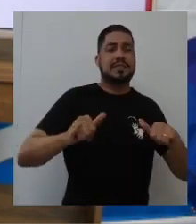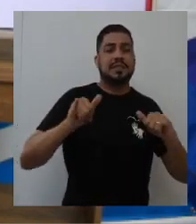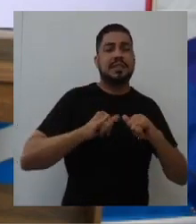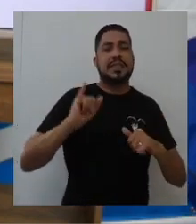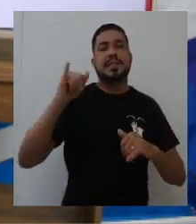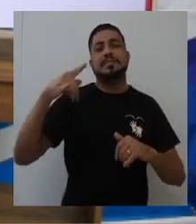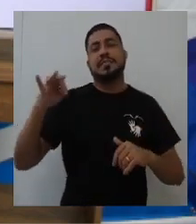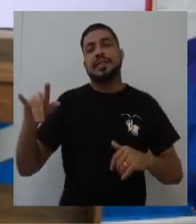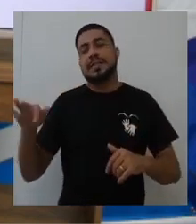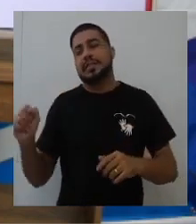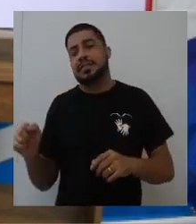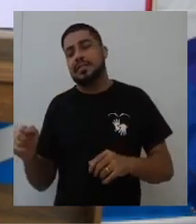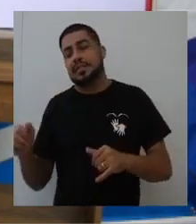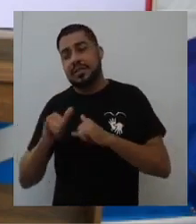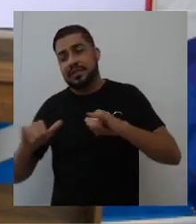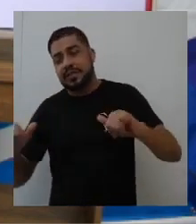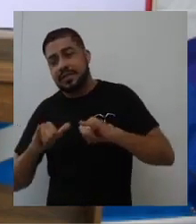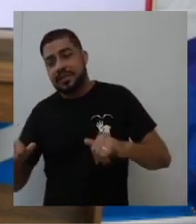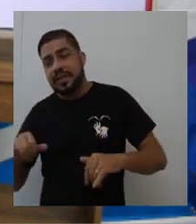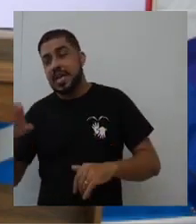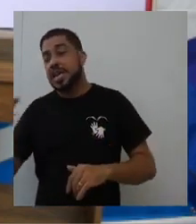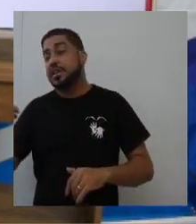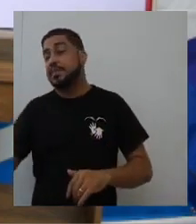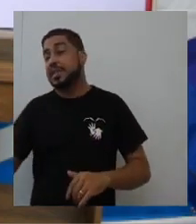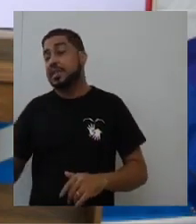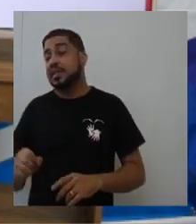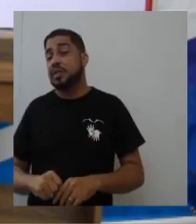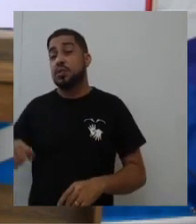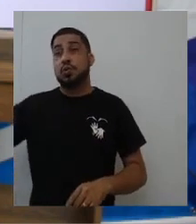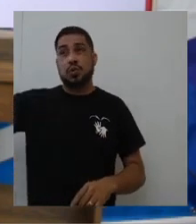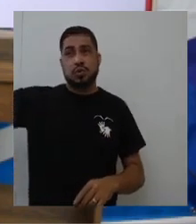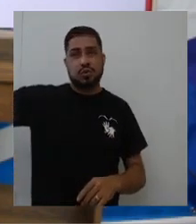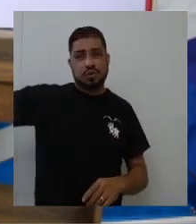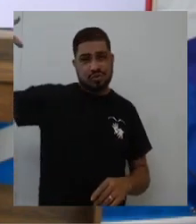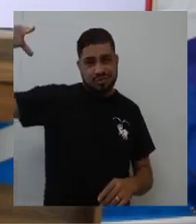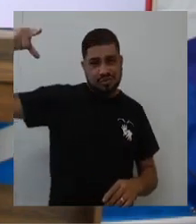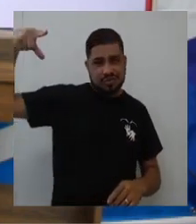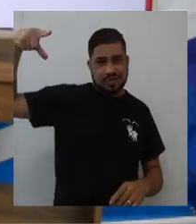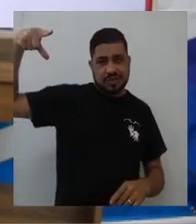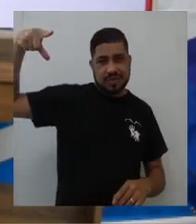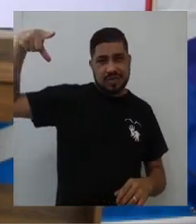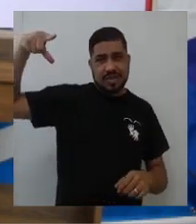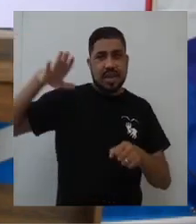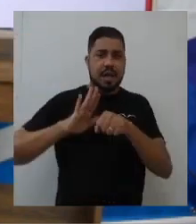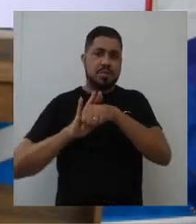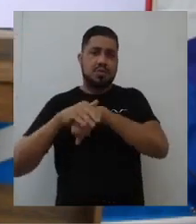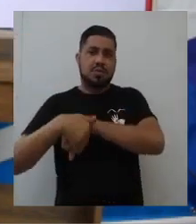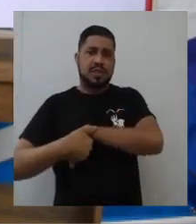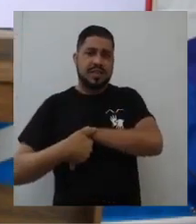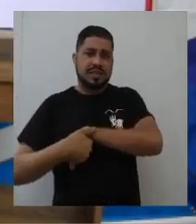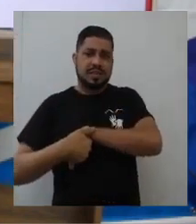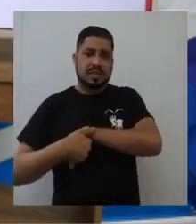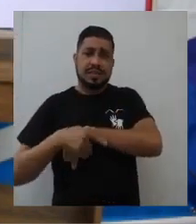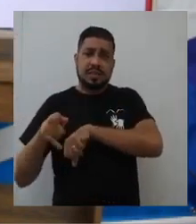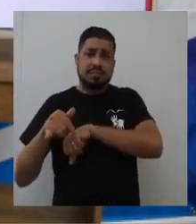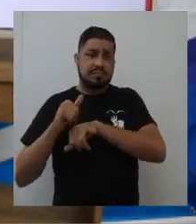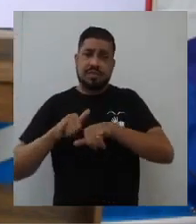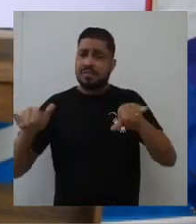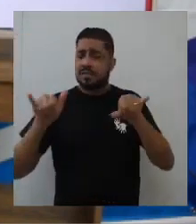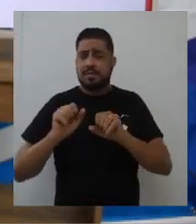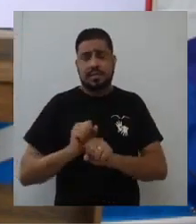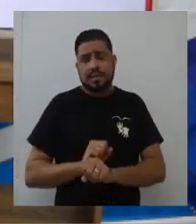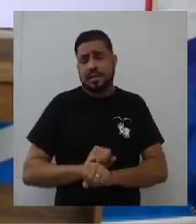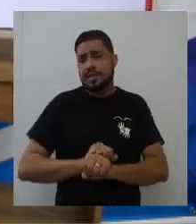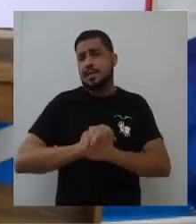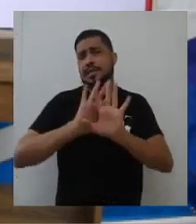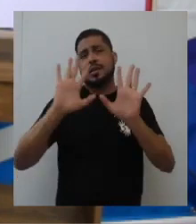implícita com uma informação explícita. O sol, na verdade, e a noite. Ou seja, isso é informação clara